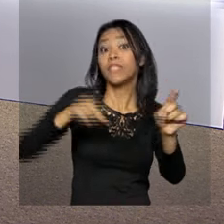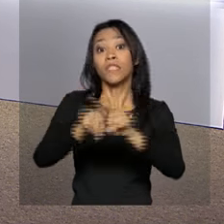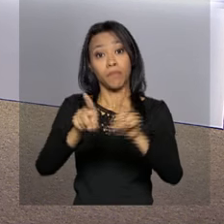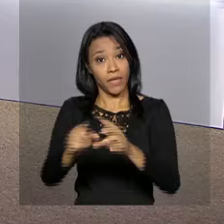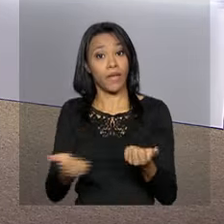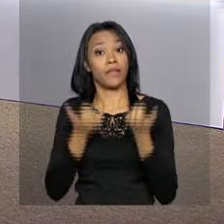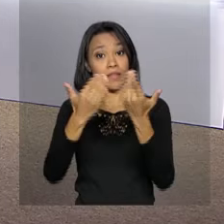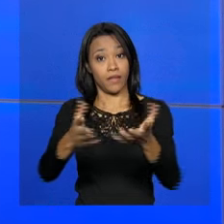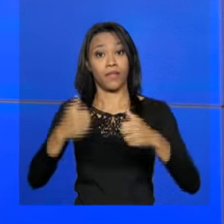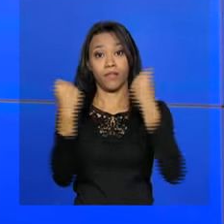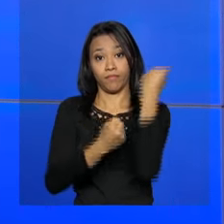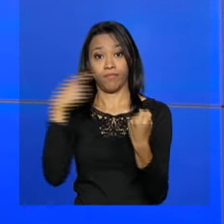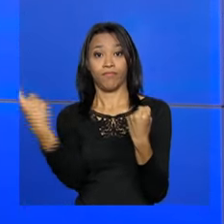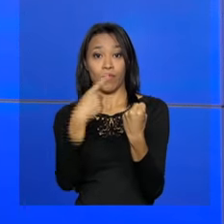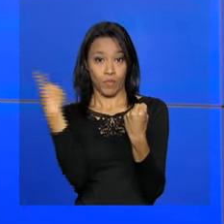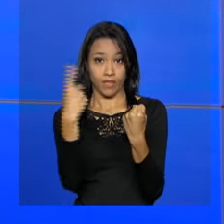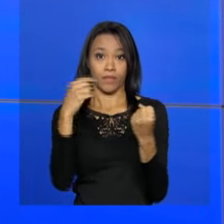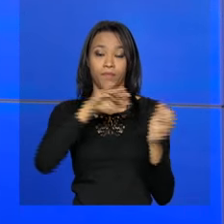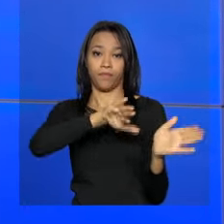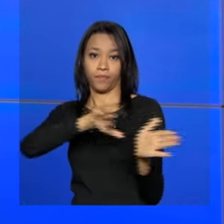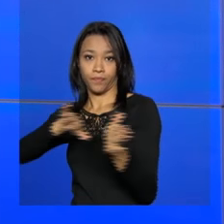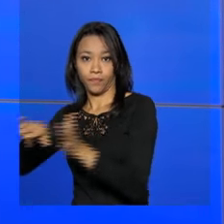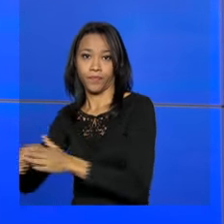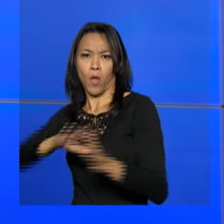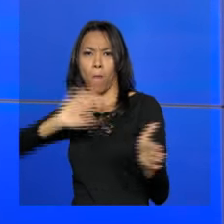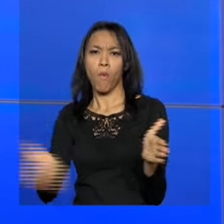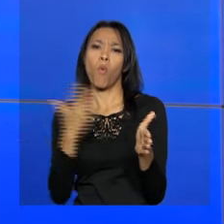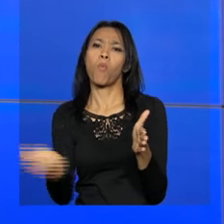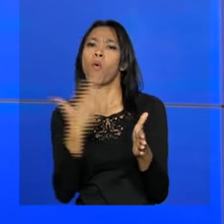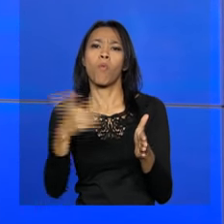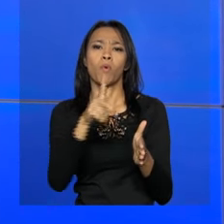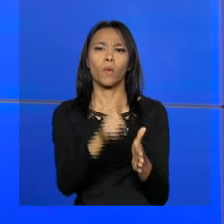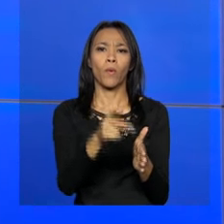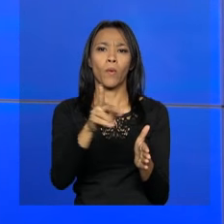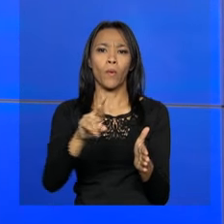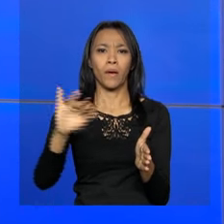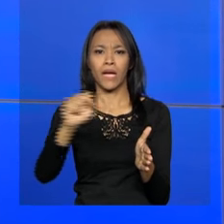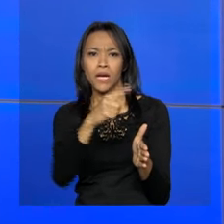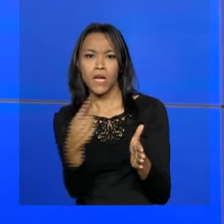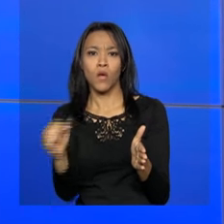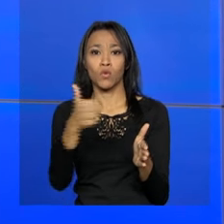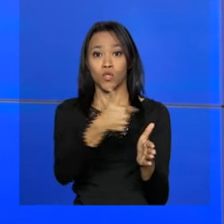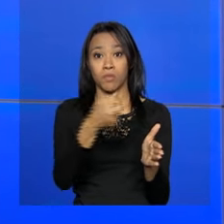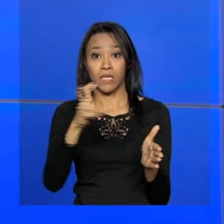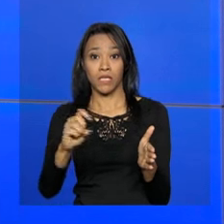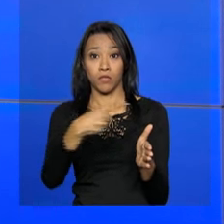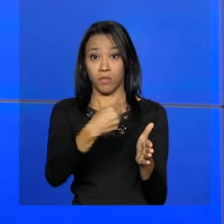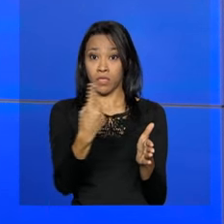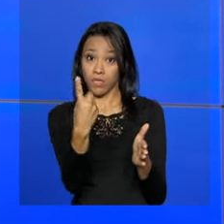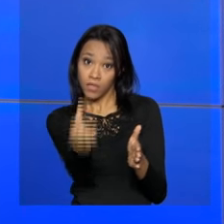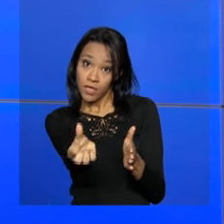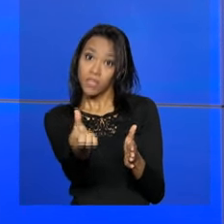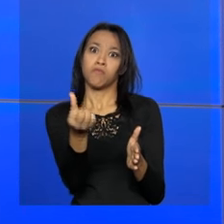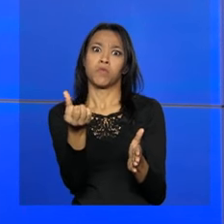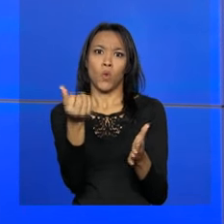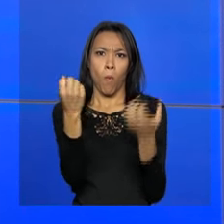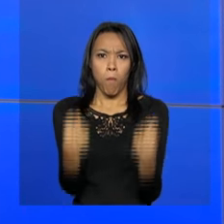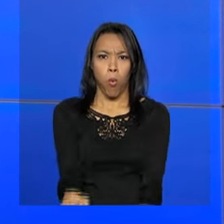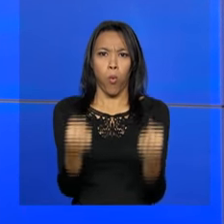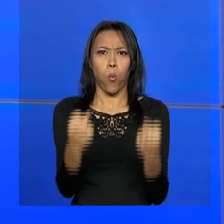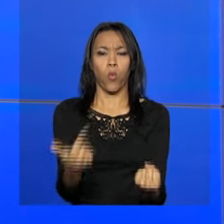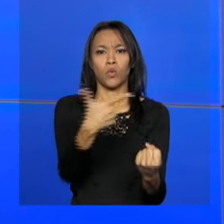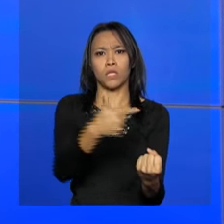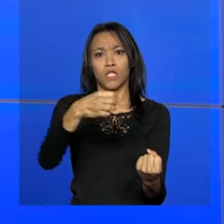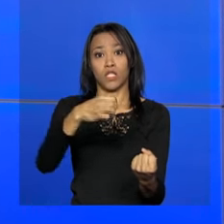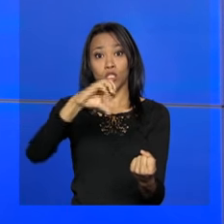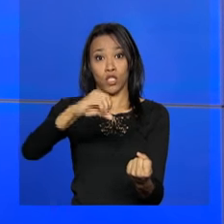aqui na NBR. A produção de grãos da safra 2015-2016 deve chegar a 209 milhões de toneladas, um aumento